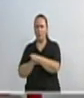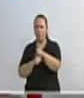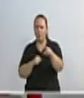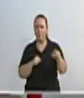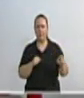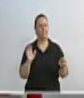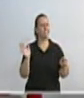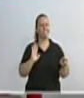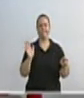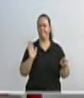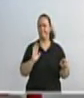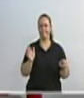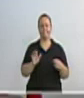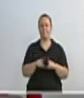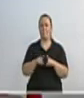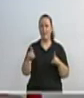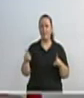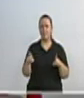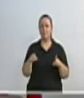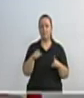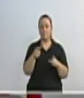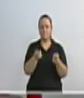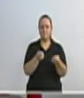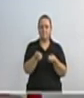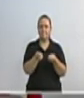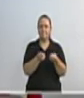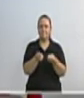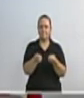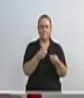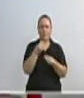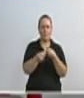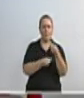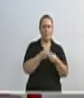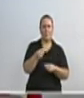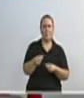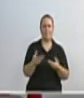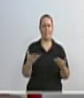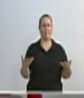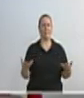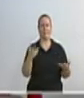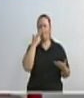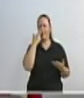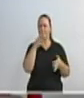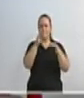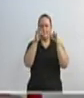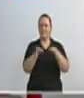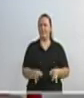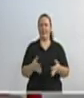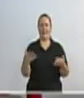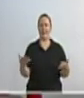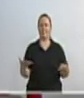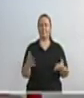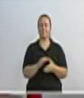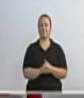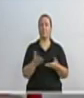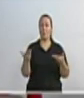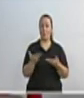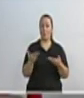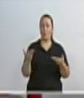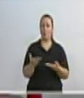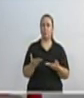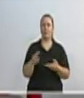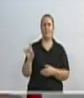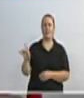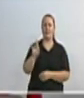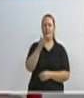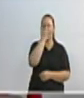Não conseguir gerir um negócio que é um negócio líquido, no meu ponto de vista, muito líquido e certo. Hoje, mais de 3, 4... Cada consumidor